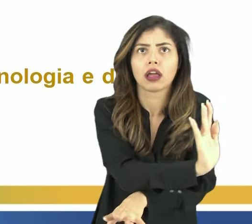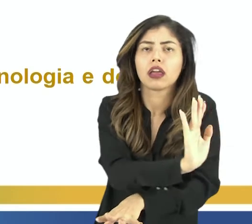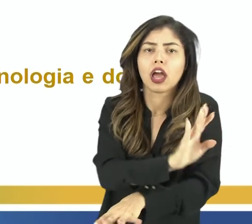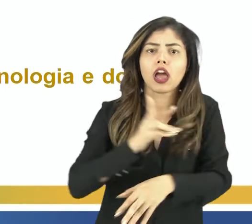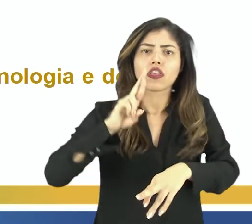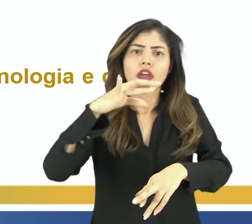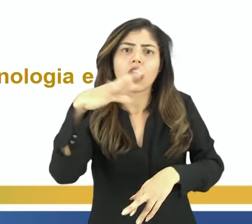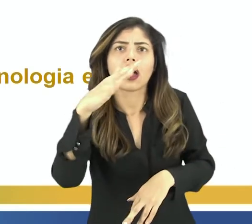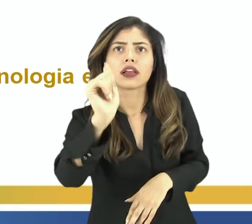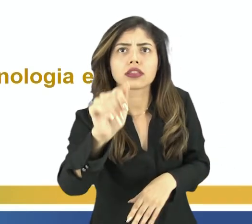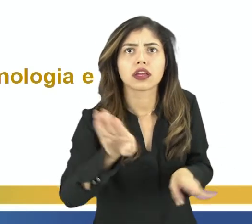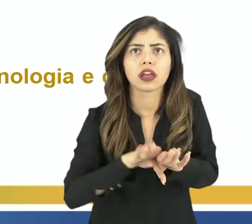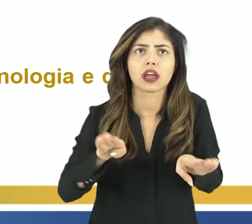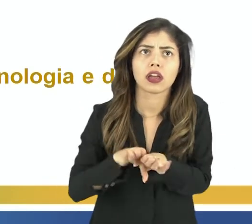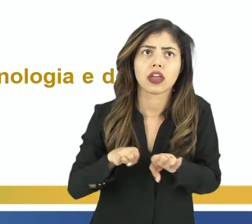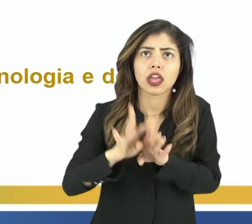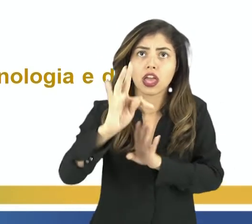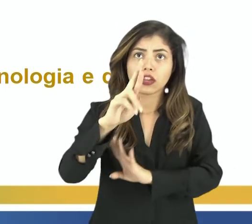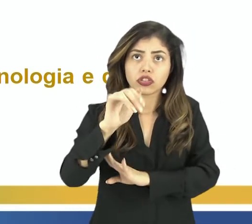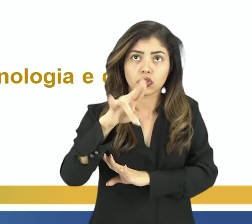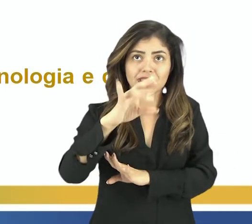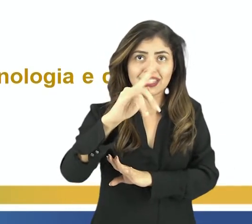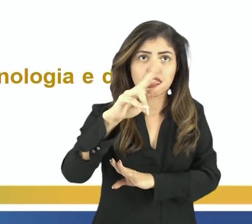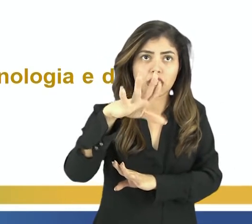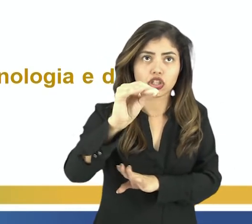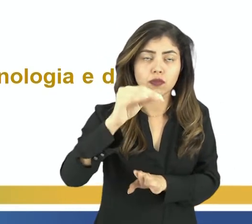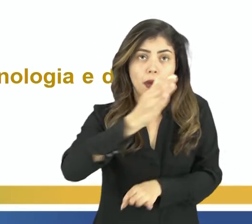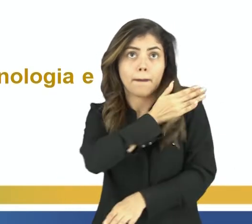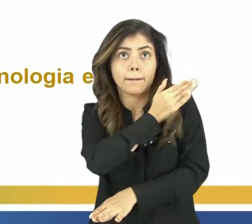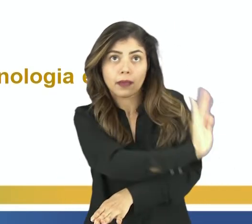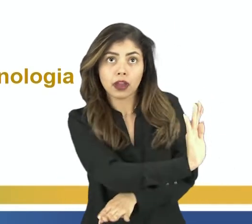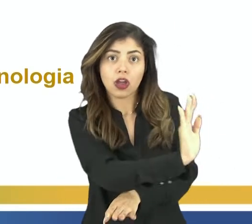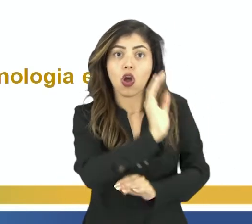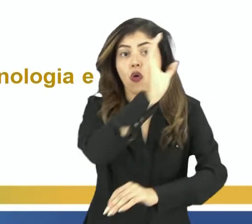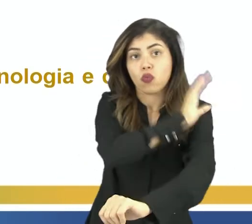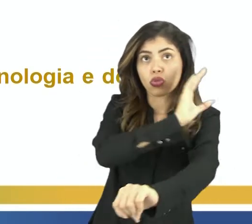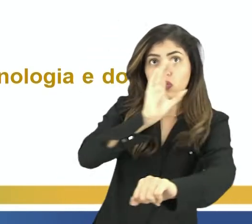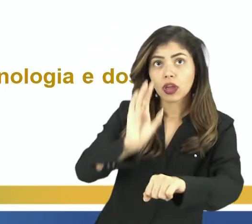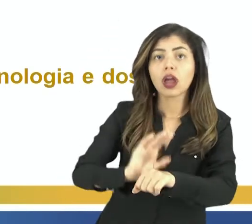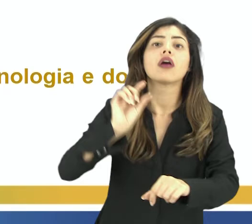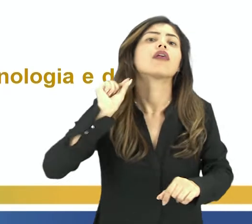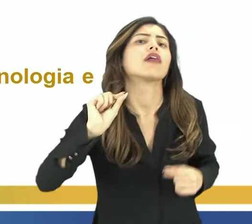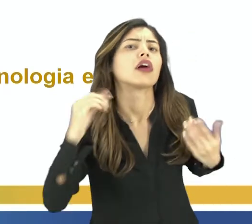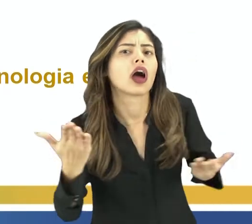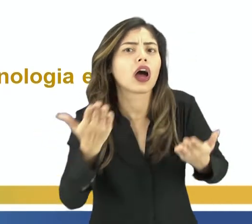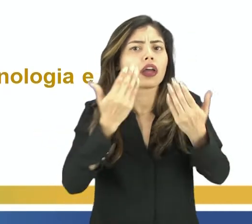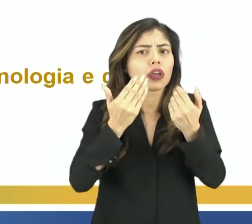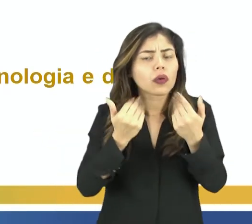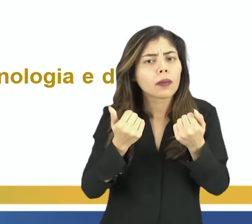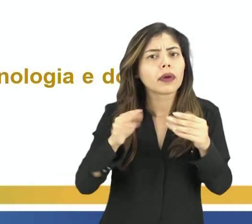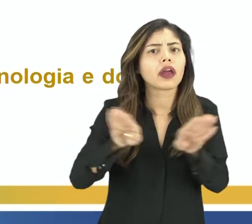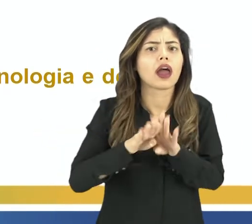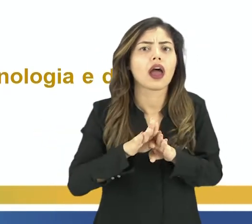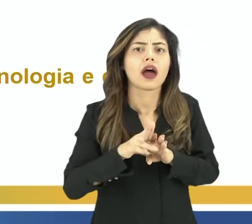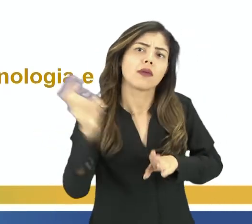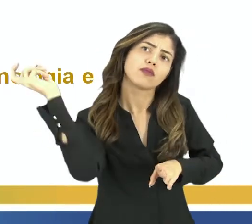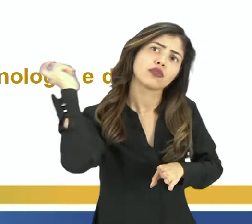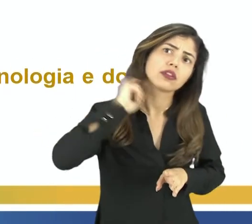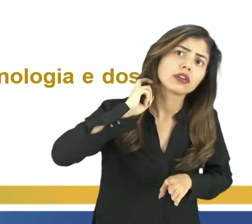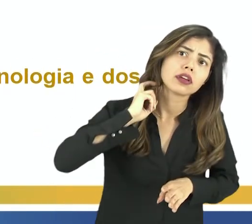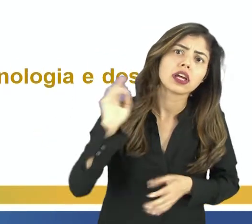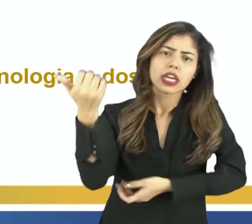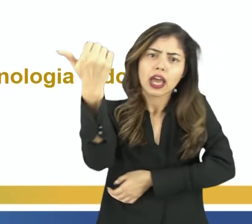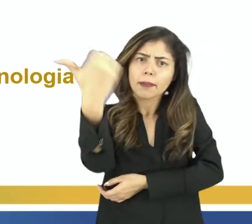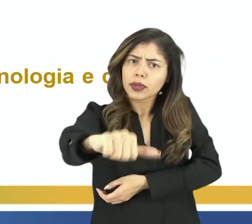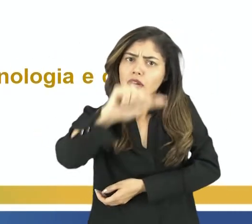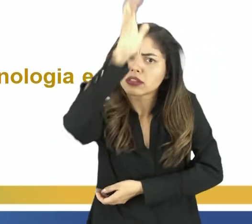de raça, a eliminação do etnocentrismo, que é o preconceito cultural. Quem disse que comer morcego lá na China é pior do que